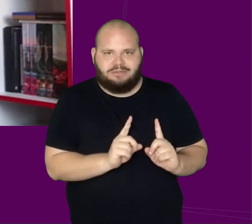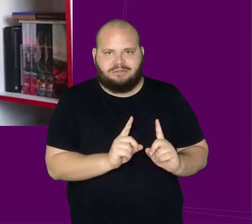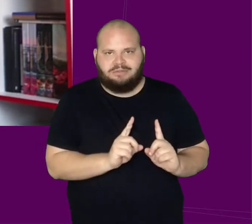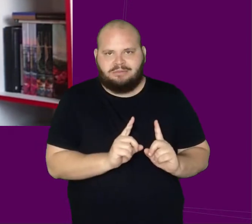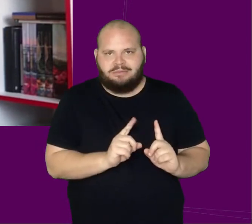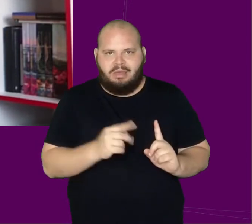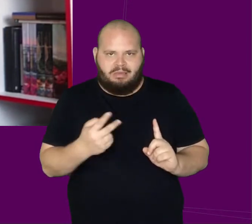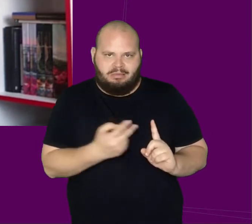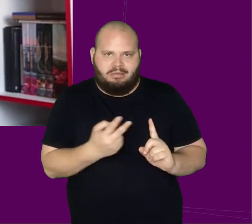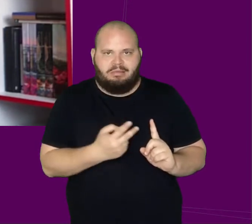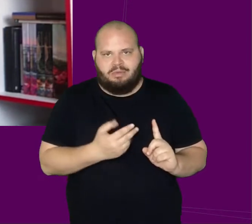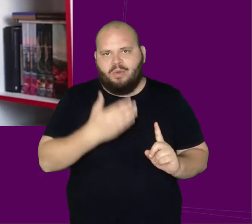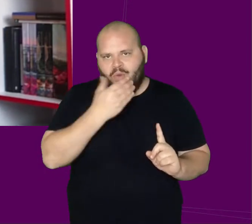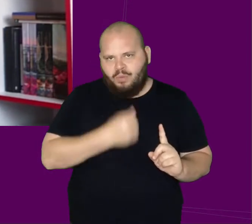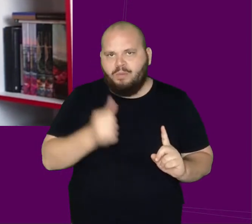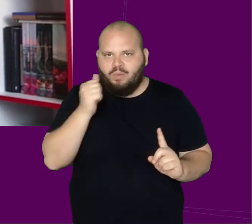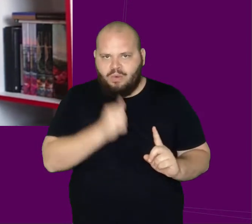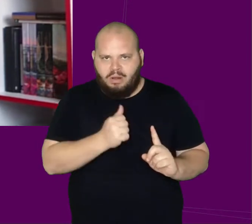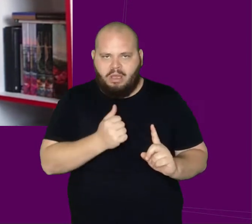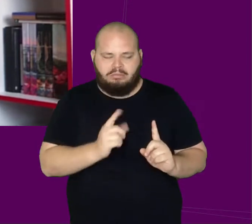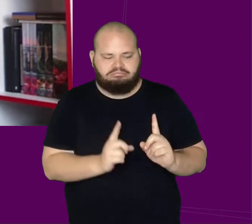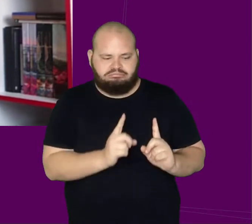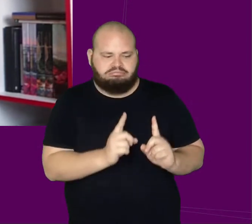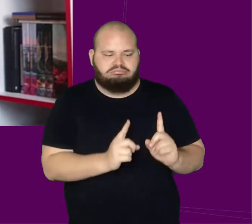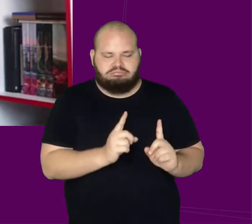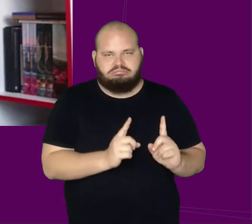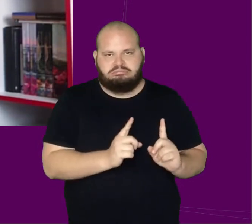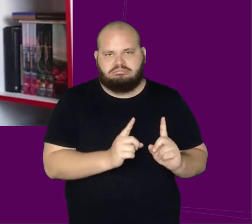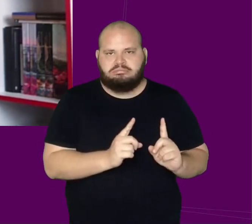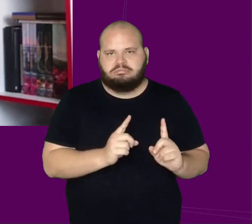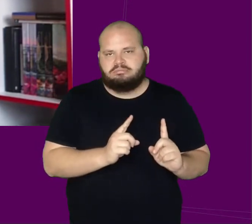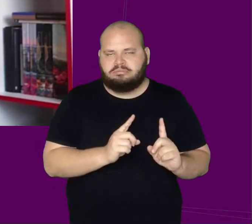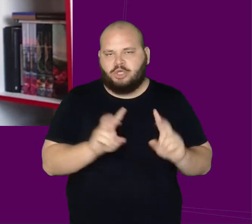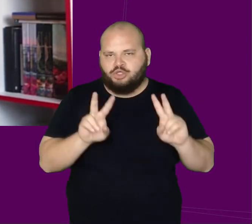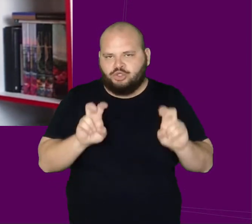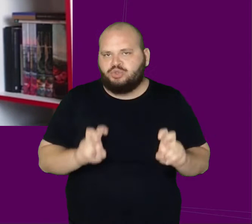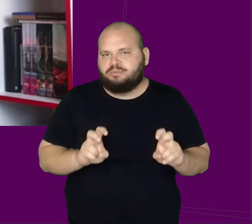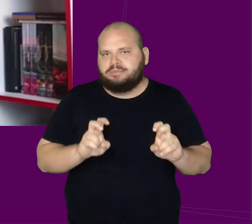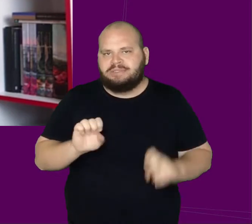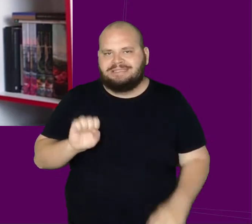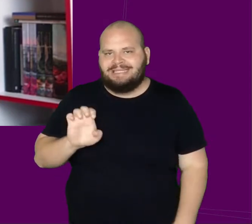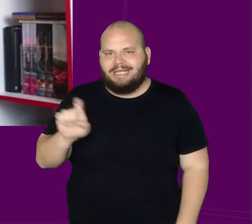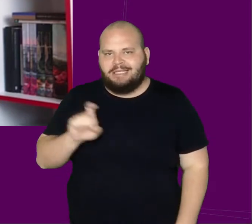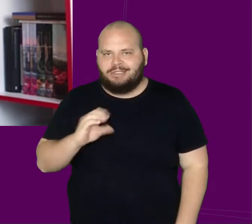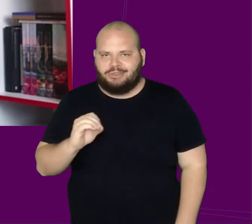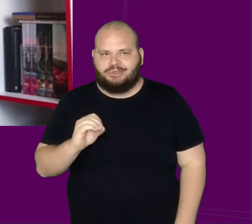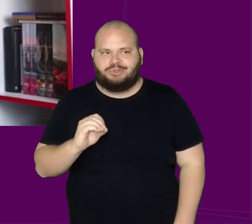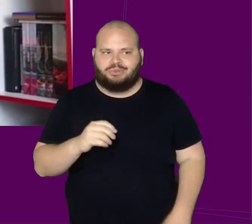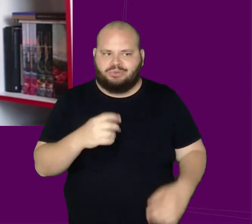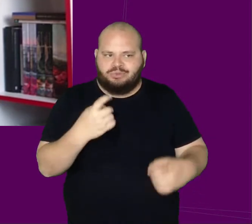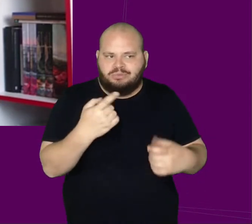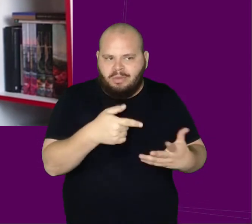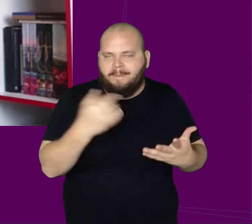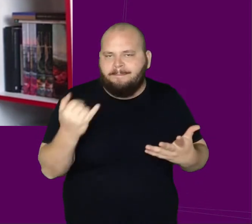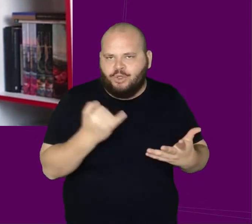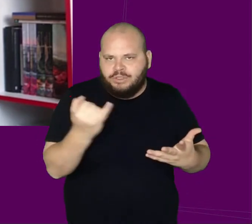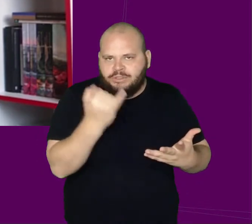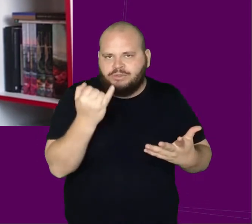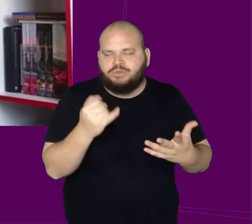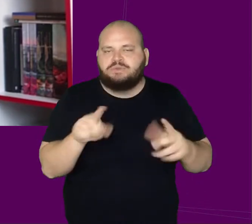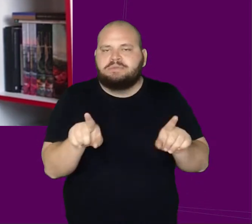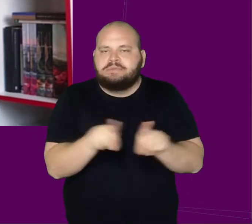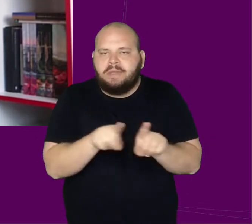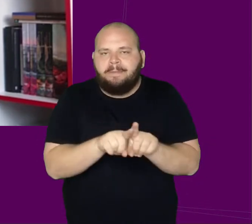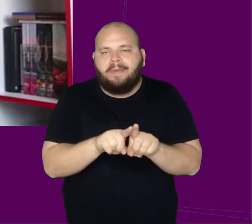e aqui heterossexual, entre um homem e uma mulher, né, a questão do sexo, que é uma coisa importante para ela, como